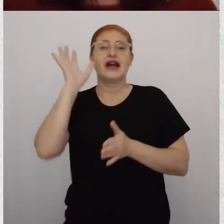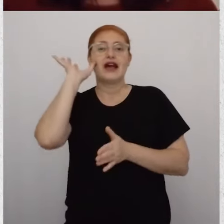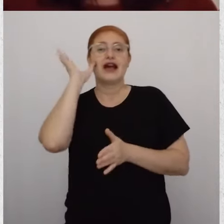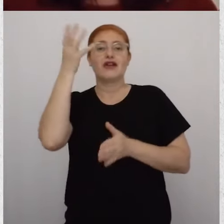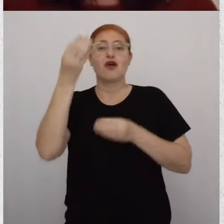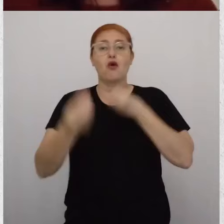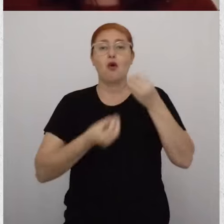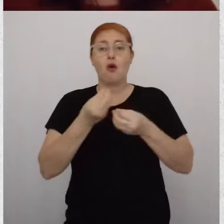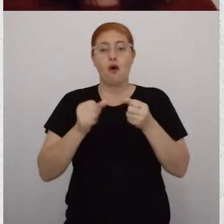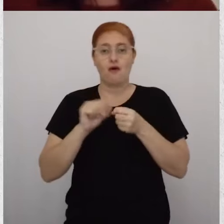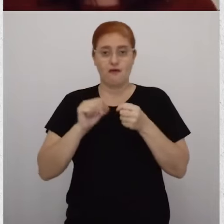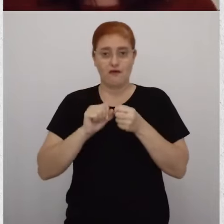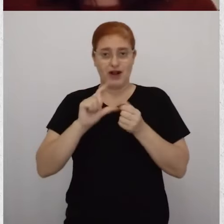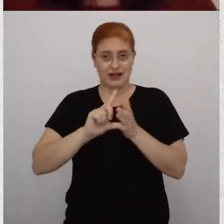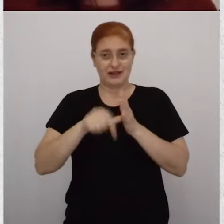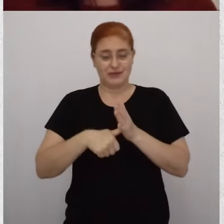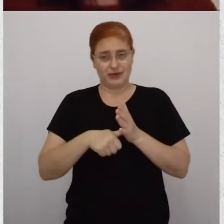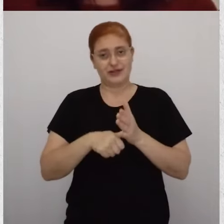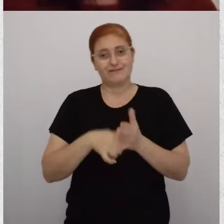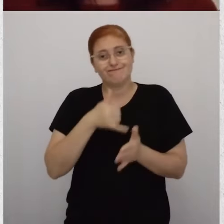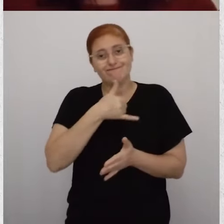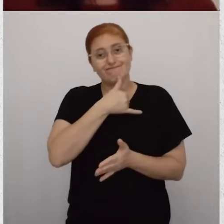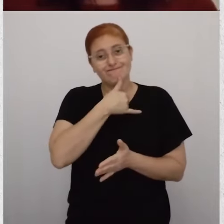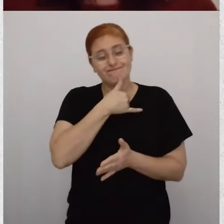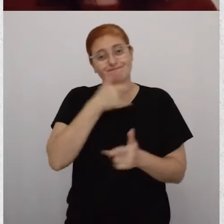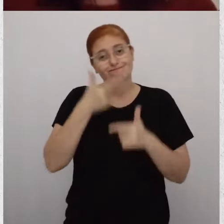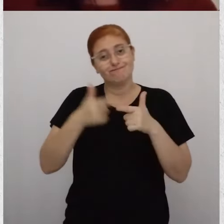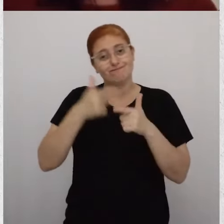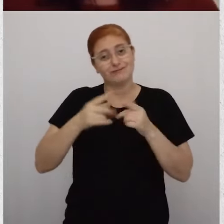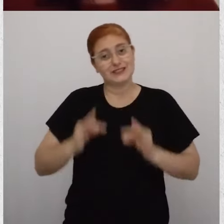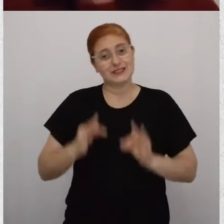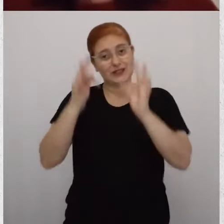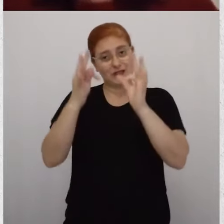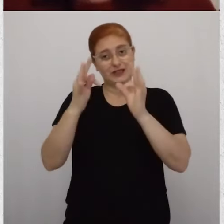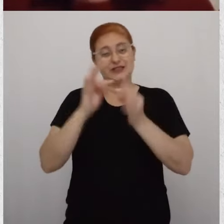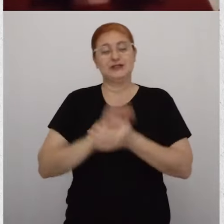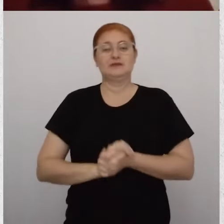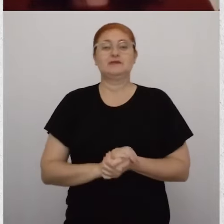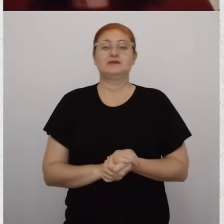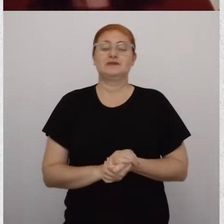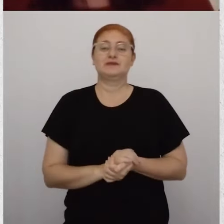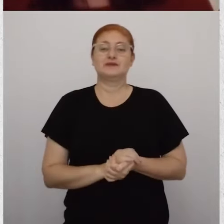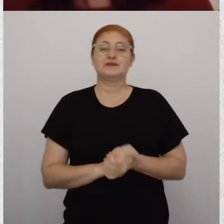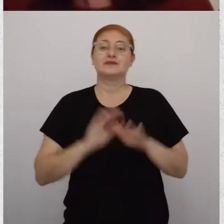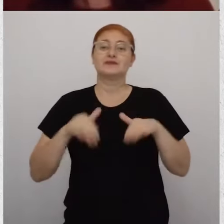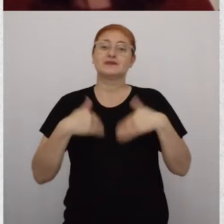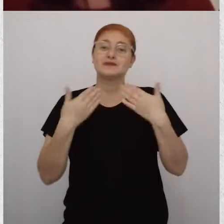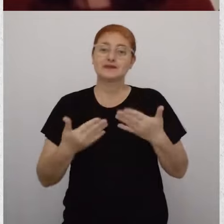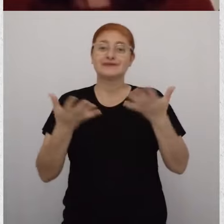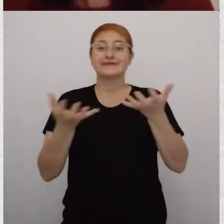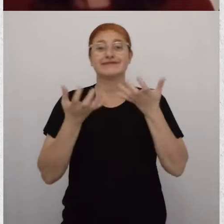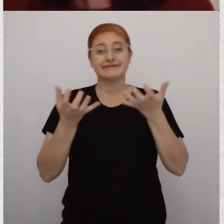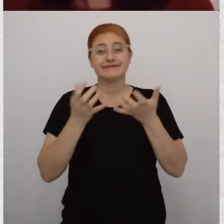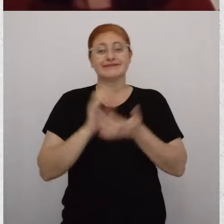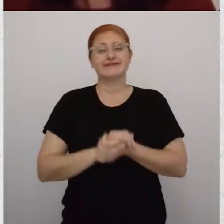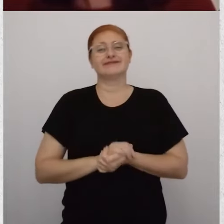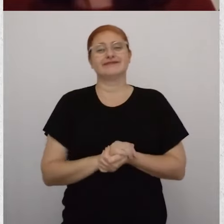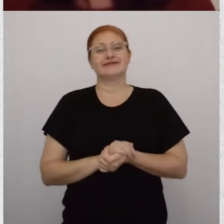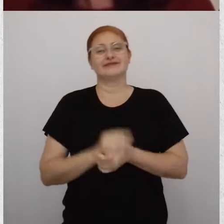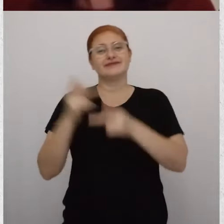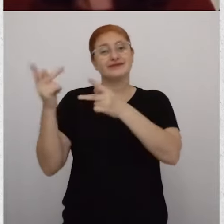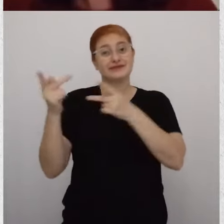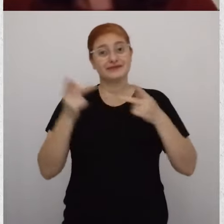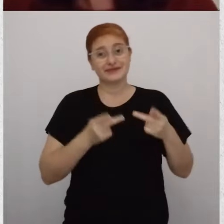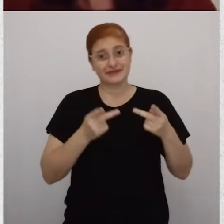Isso é assim, né? Infelizmente, é a vida delas, né? Então, eu queria